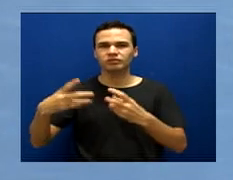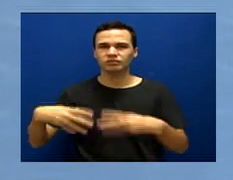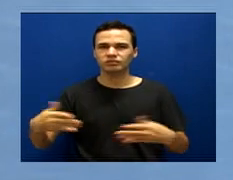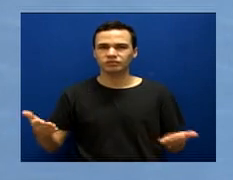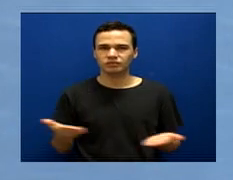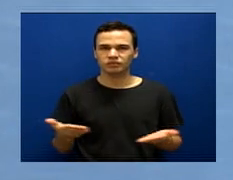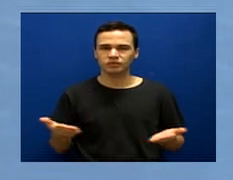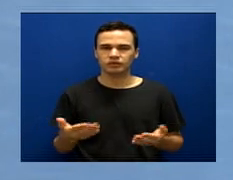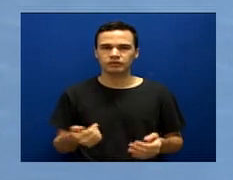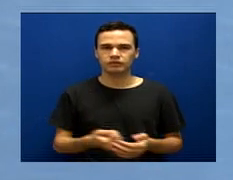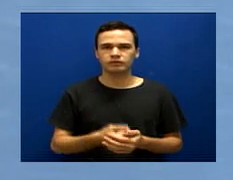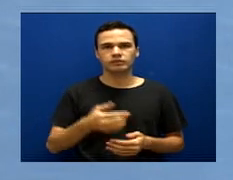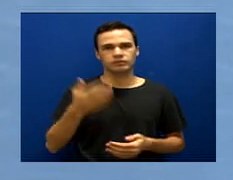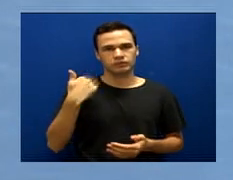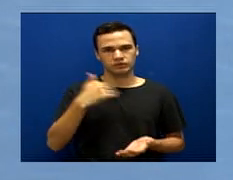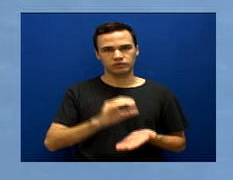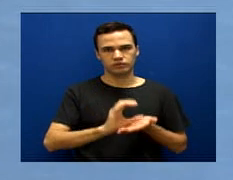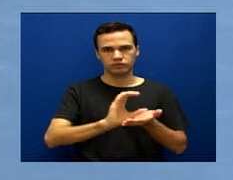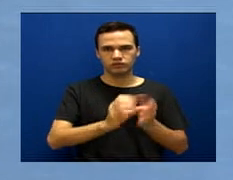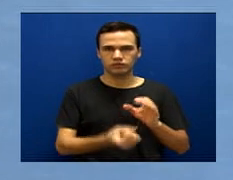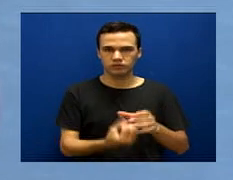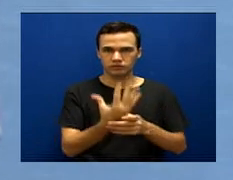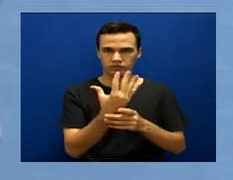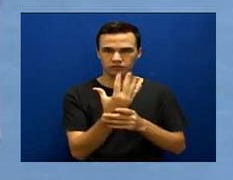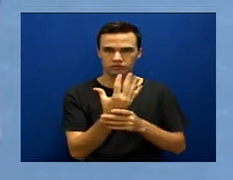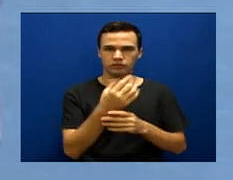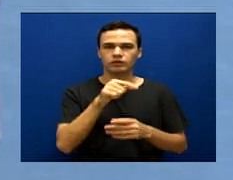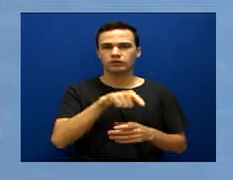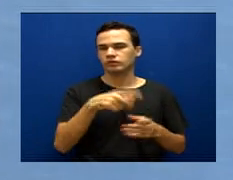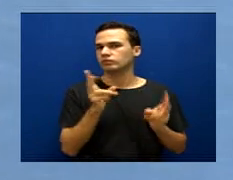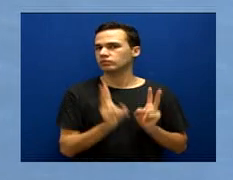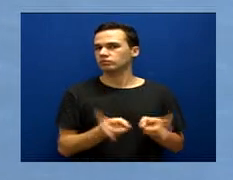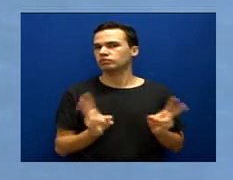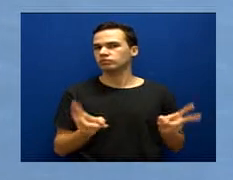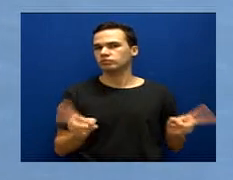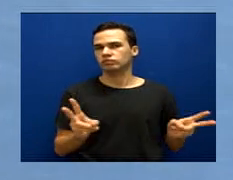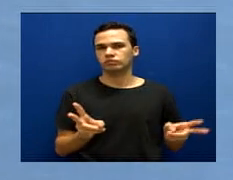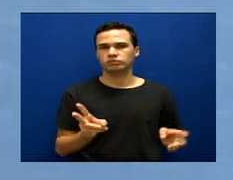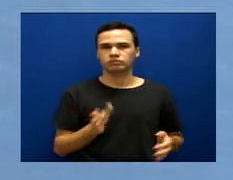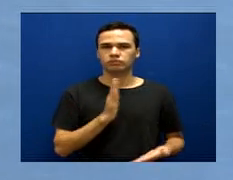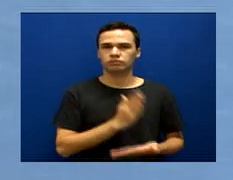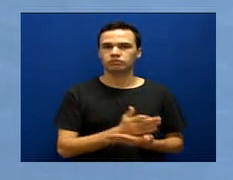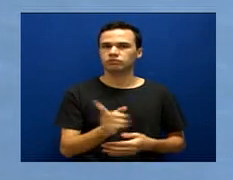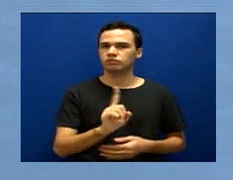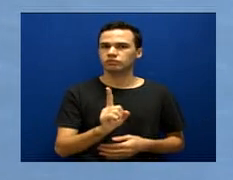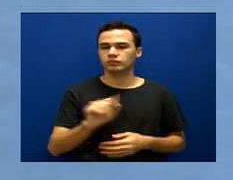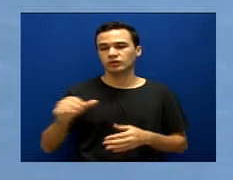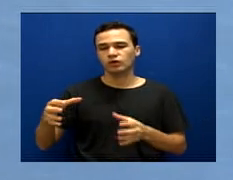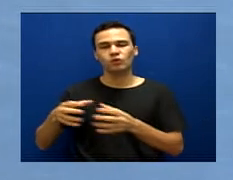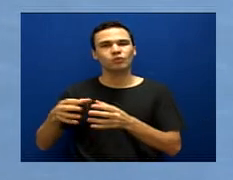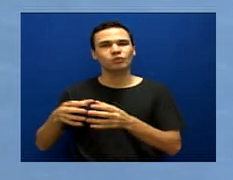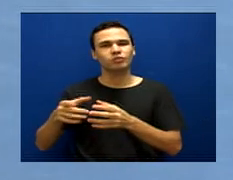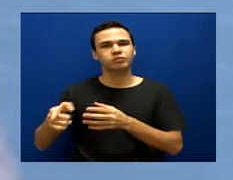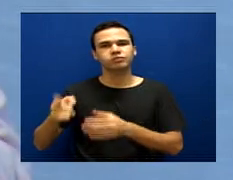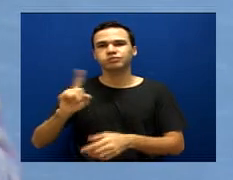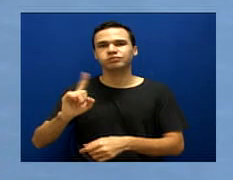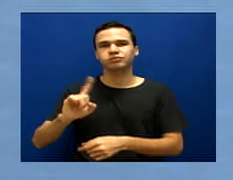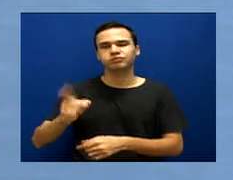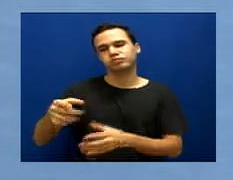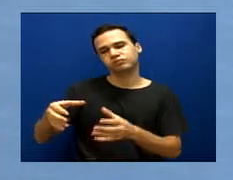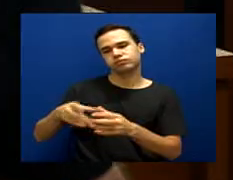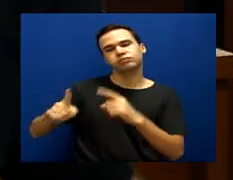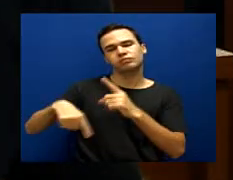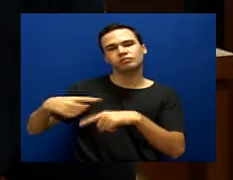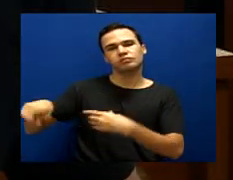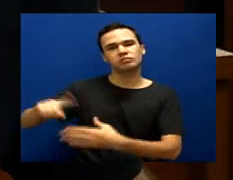o João comentou, uma vez criou-se o Conselho, ele é permanente. Tá? E o Comitê não. Tá? Mas tanto